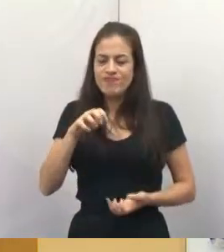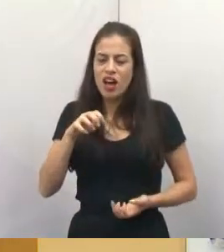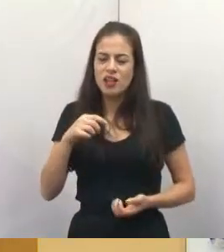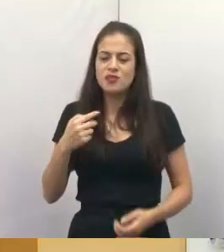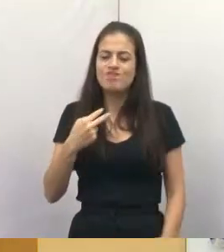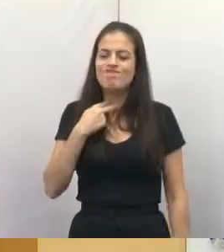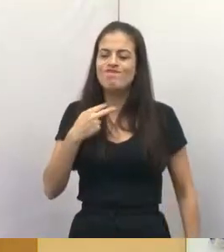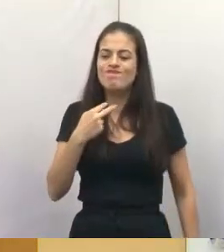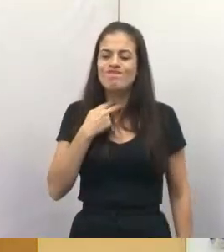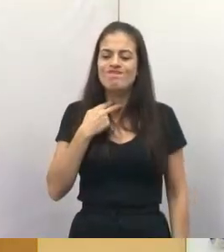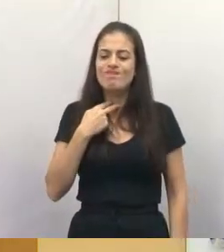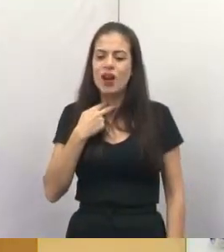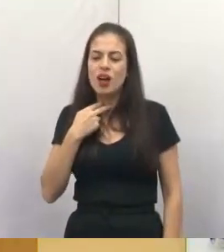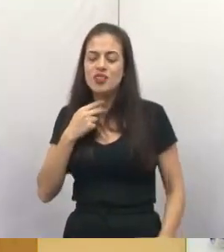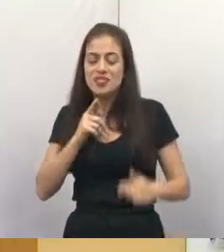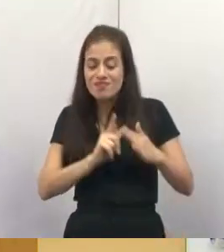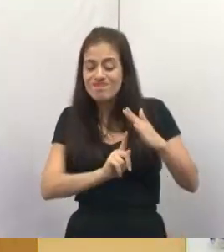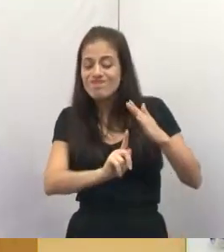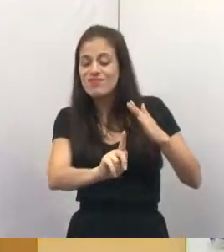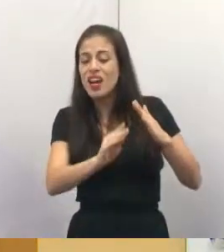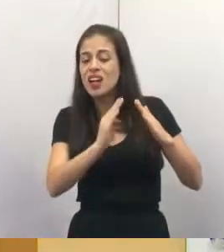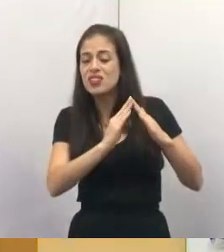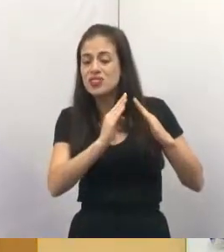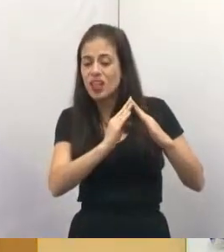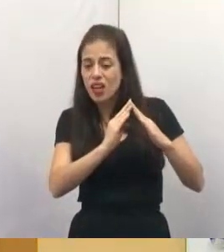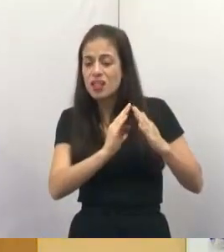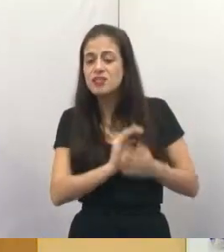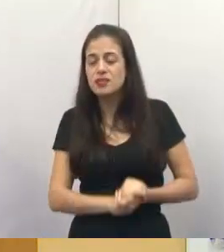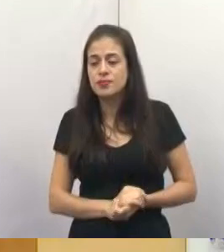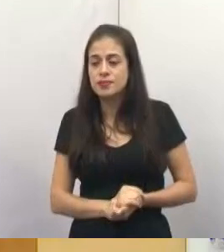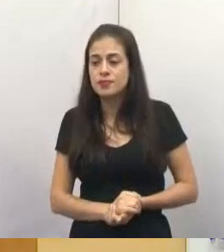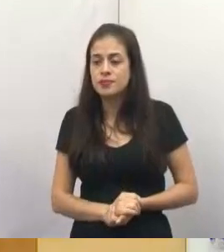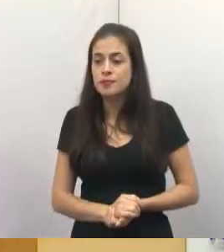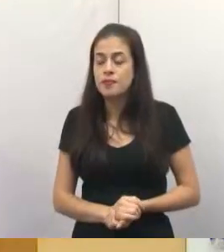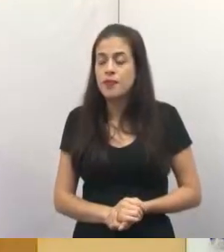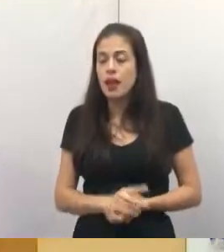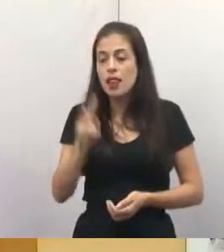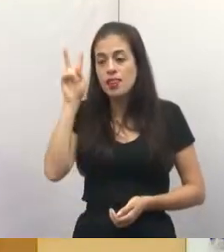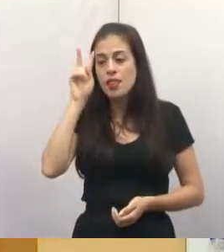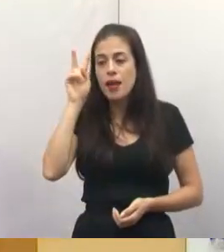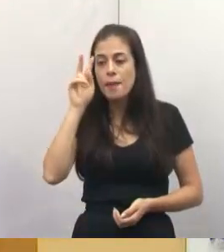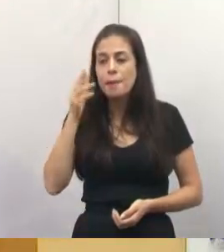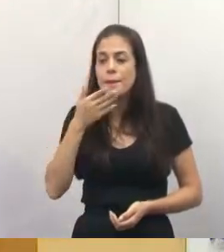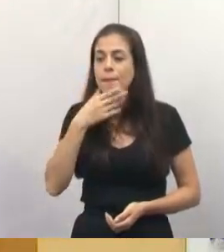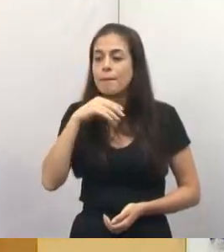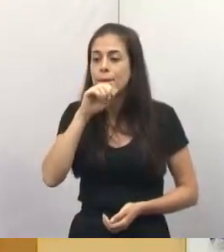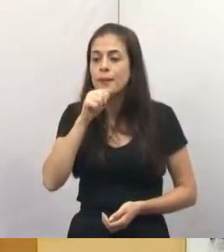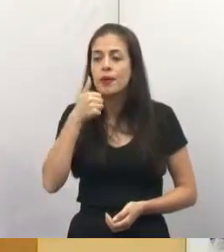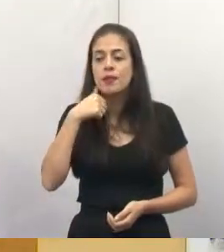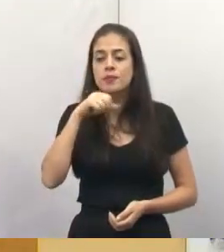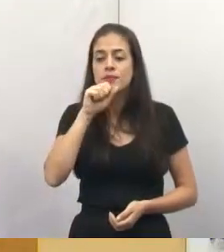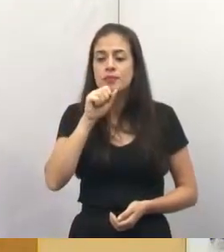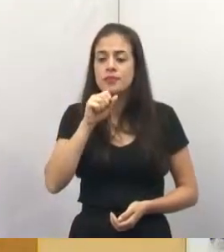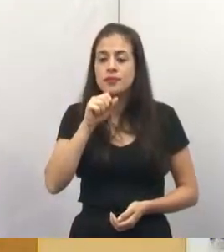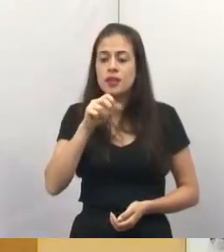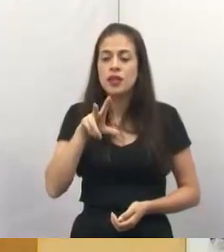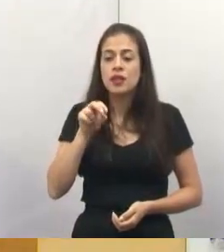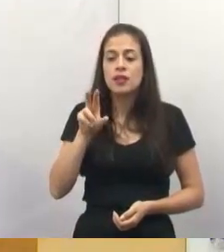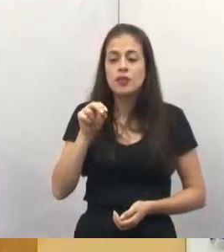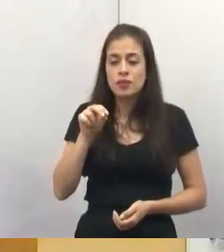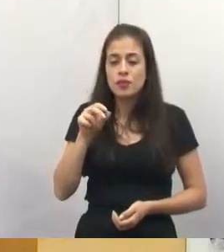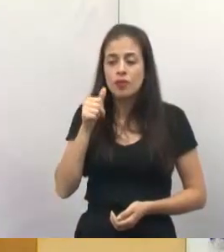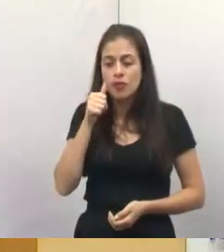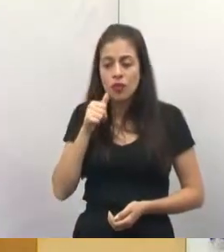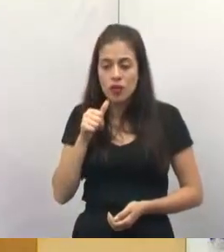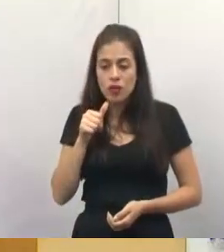casa. E a gente sabe, eu lembro que o meu pai, minha mãe e minha avó, eles não davam o dinheiro para me pagar a conta, eles